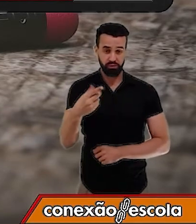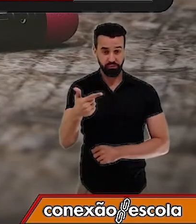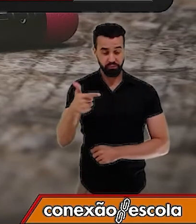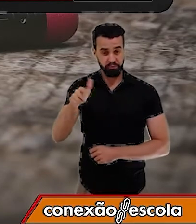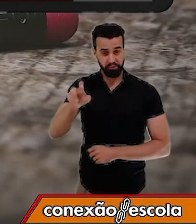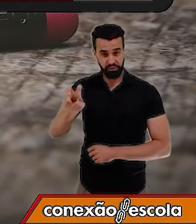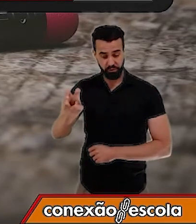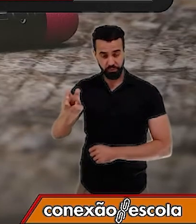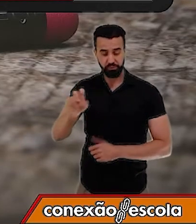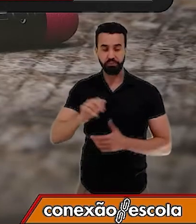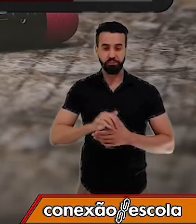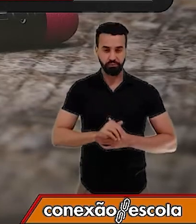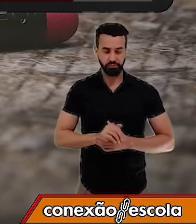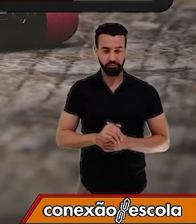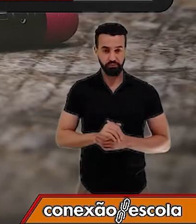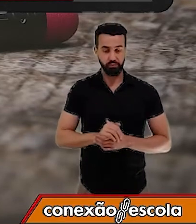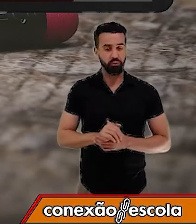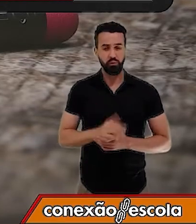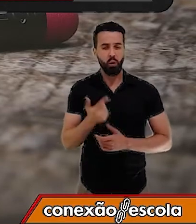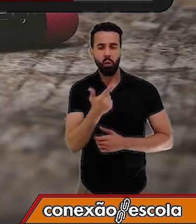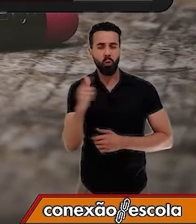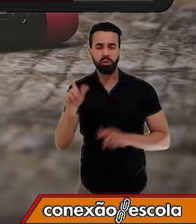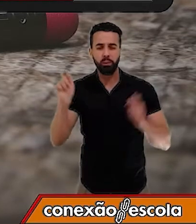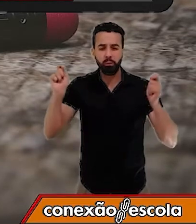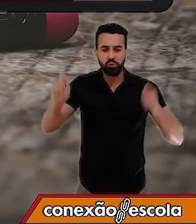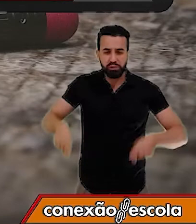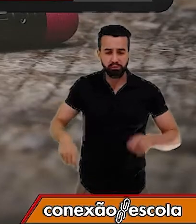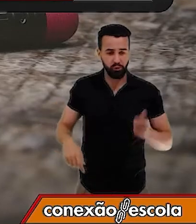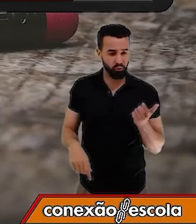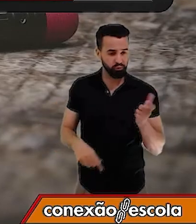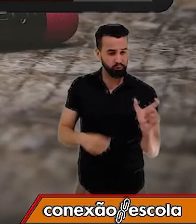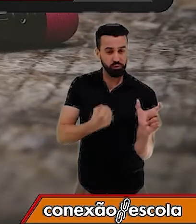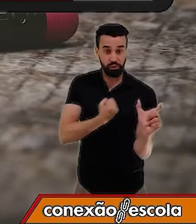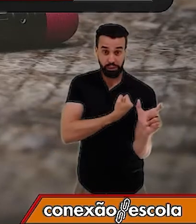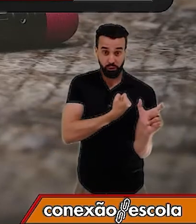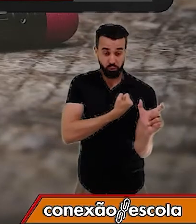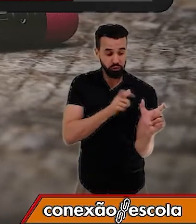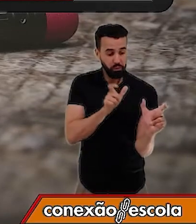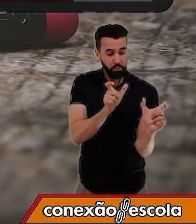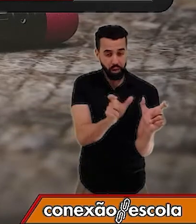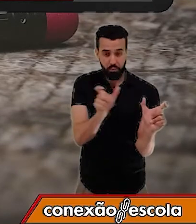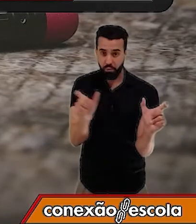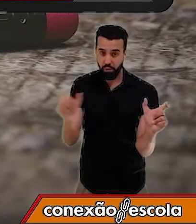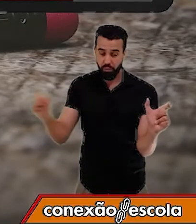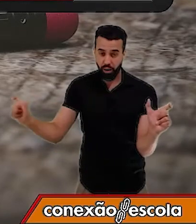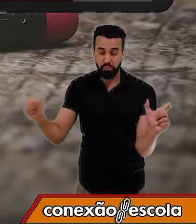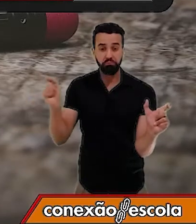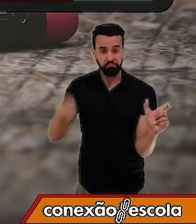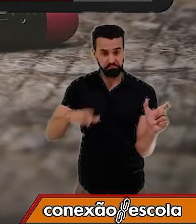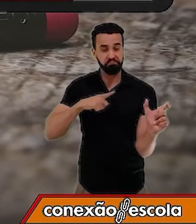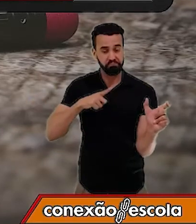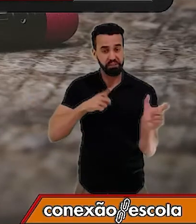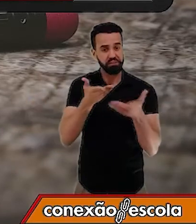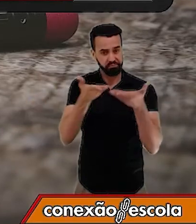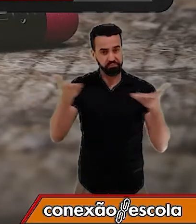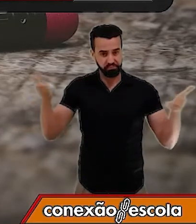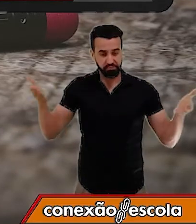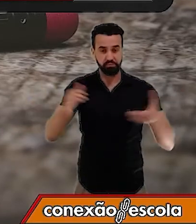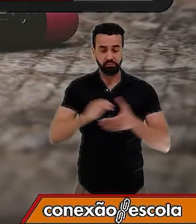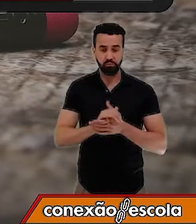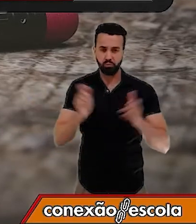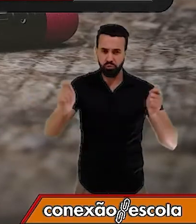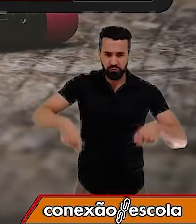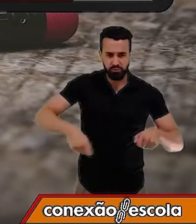8.325. Outras formas de decomposição também estão aí. Posso utilizar a